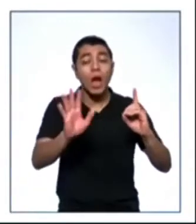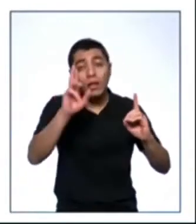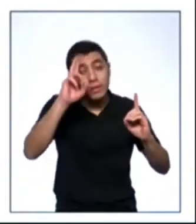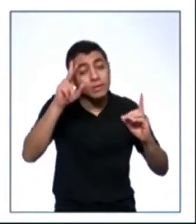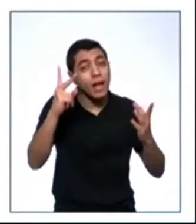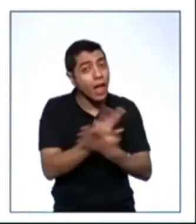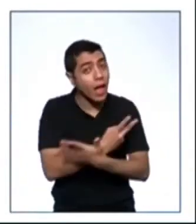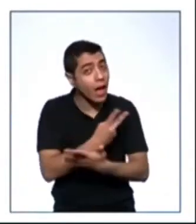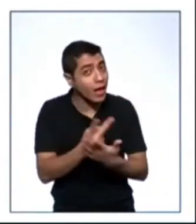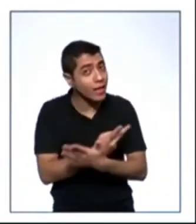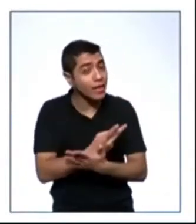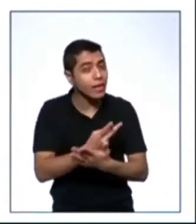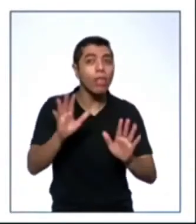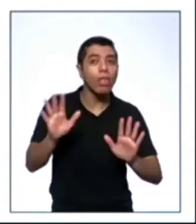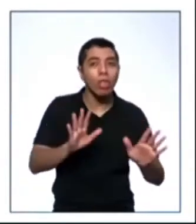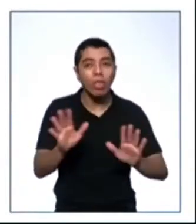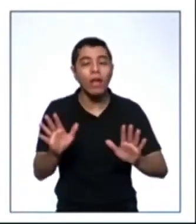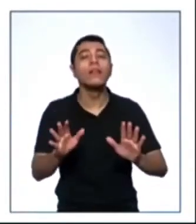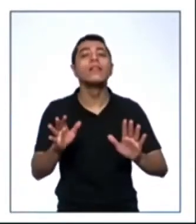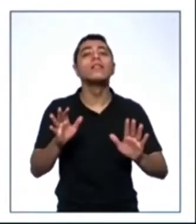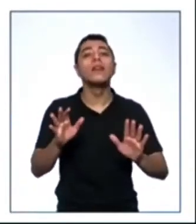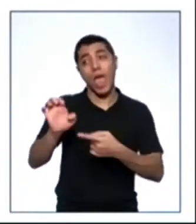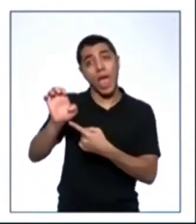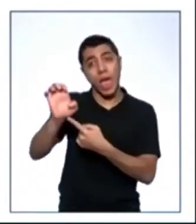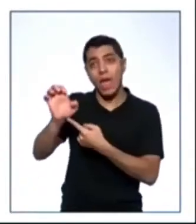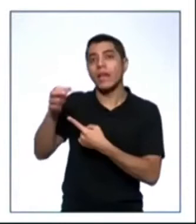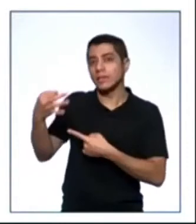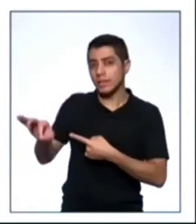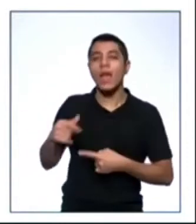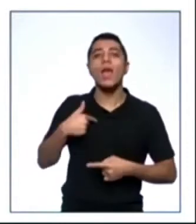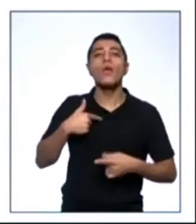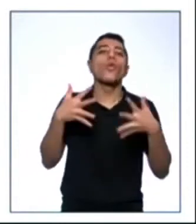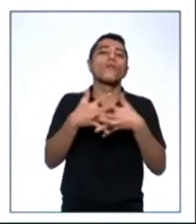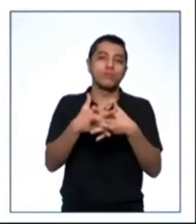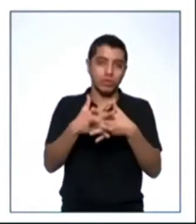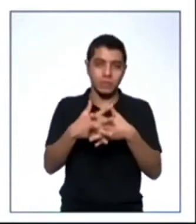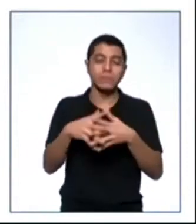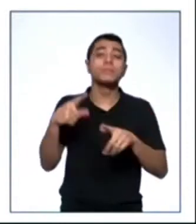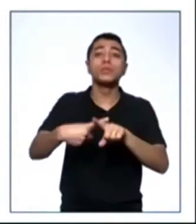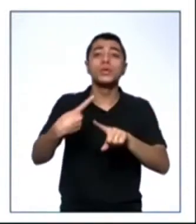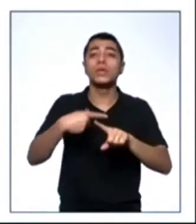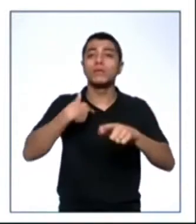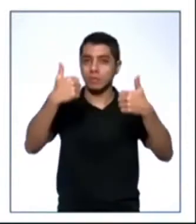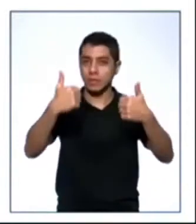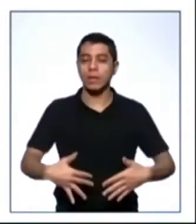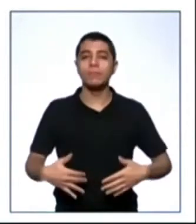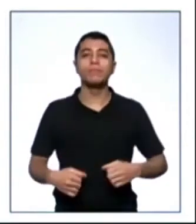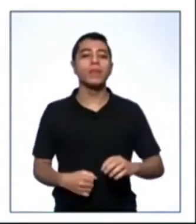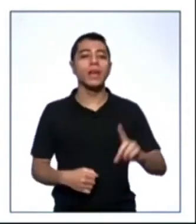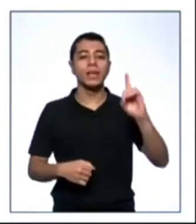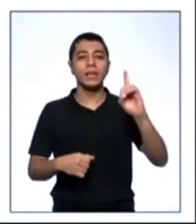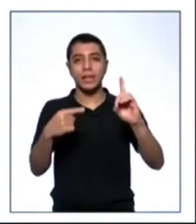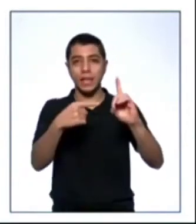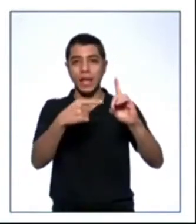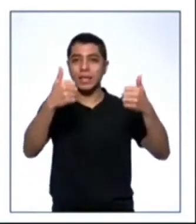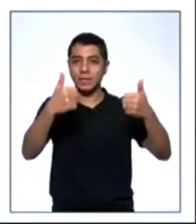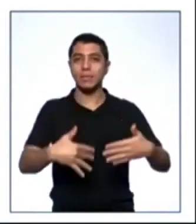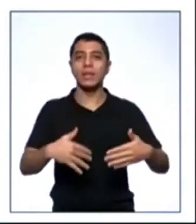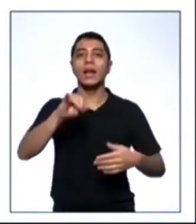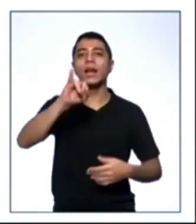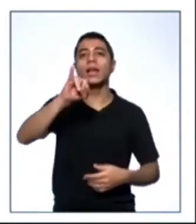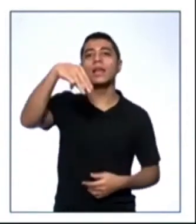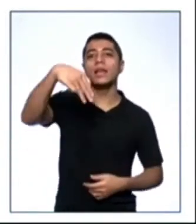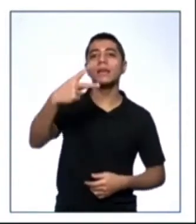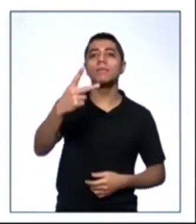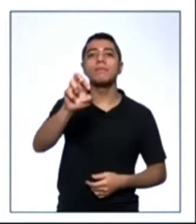errada, a certa é a E. Gente, eu vou te explicar até porque que eu confundi, ó. A D fala de imperialismo. Então podia ser, né? Então, ó, eu olhei